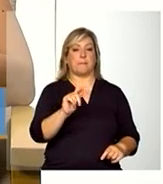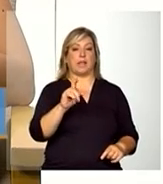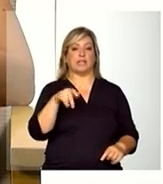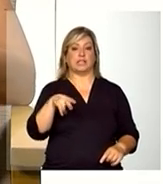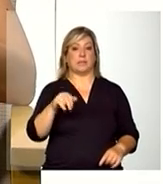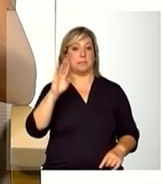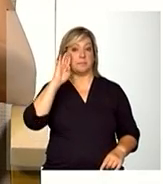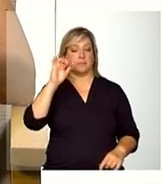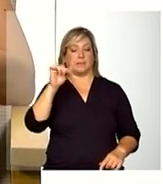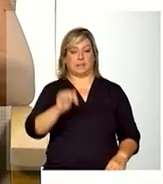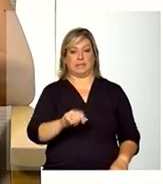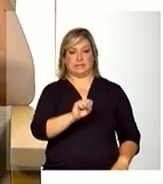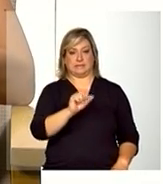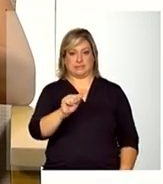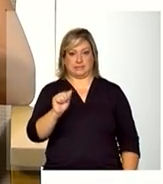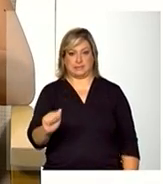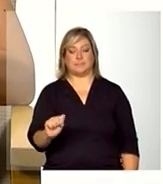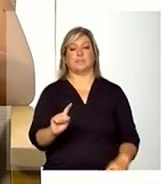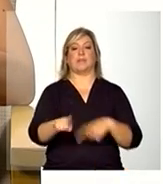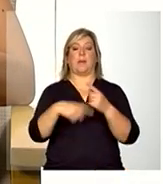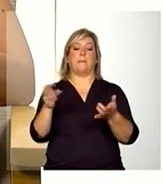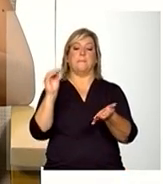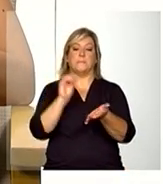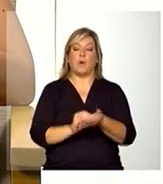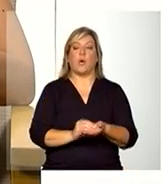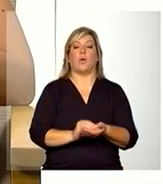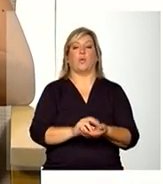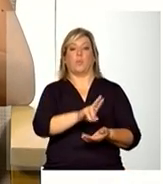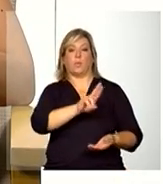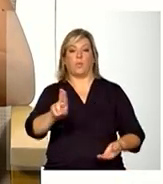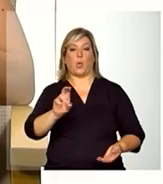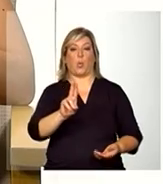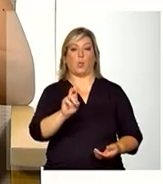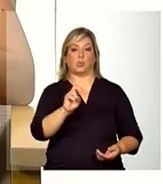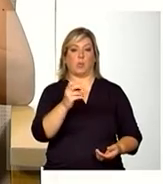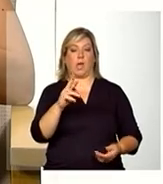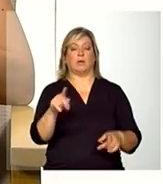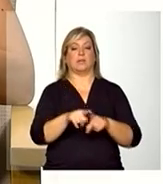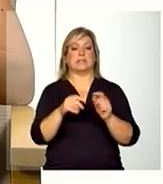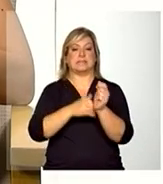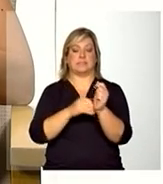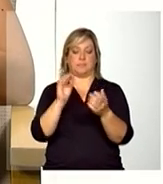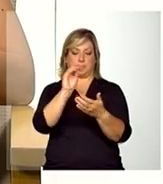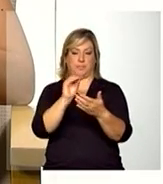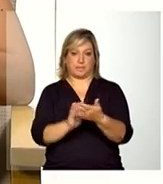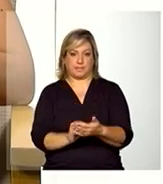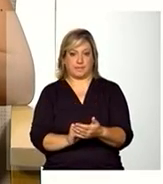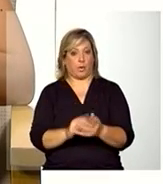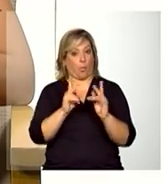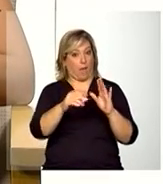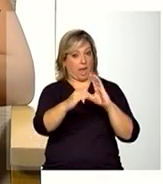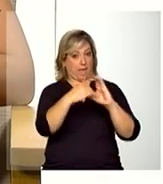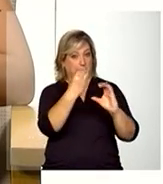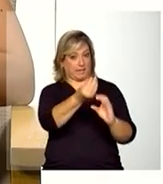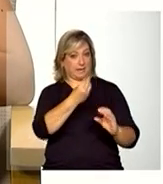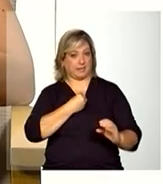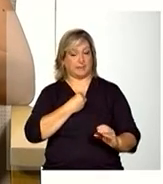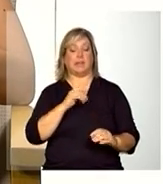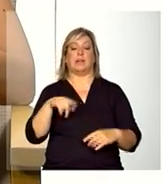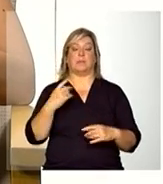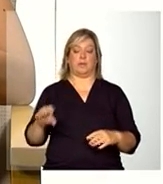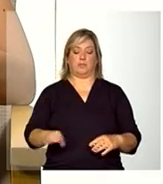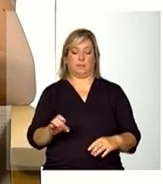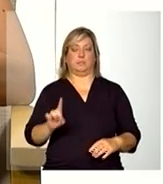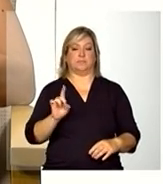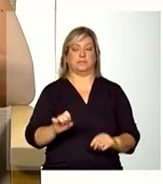saa colocar o usuário e senha que foi recebido no e-mail após colocar esses dados clicar na opção acessar